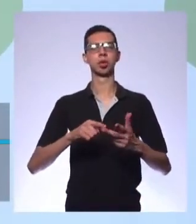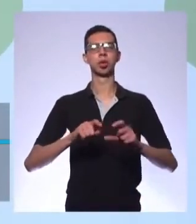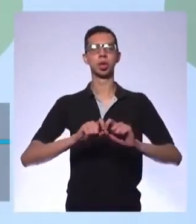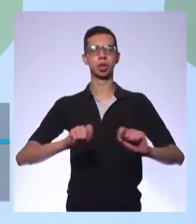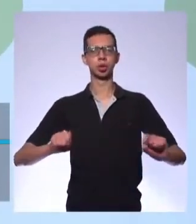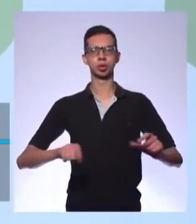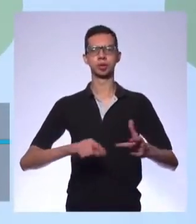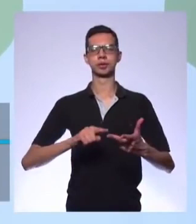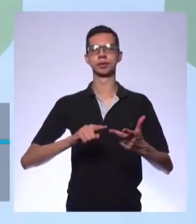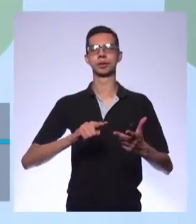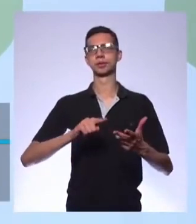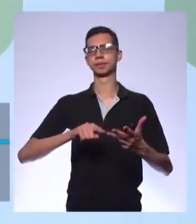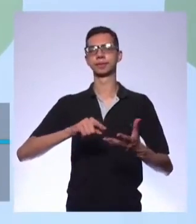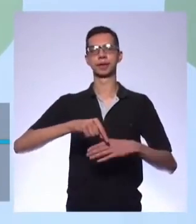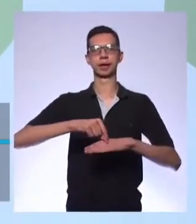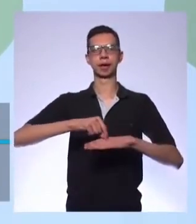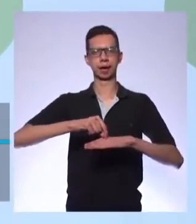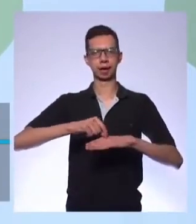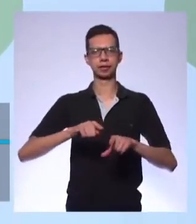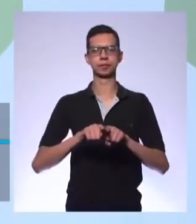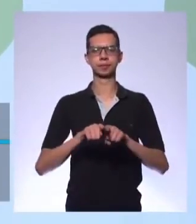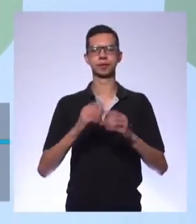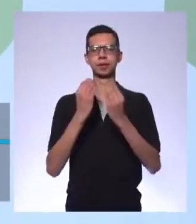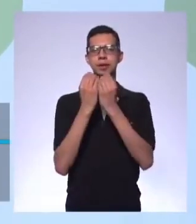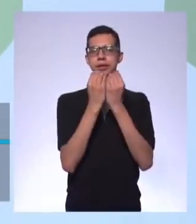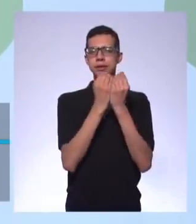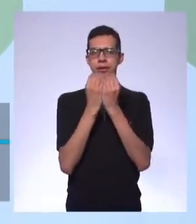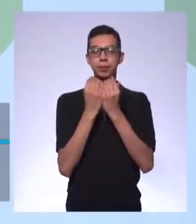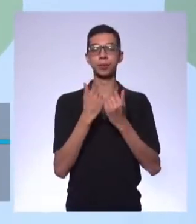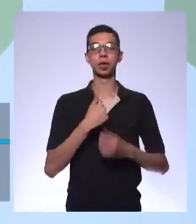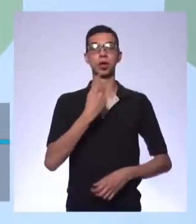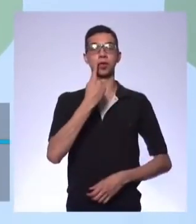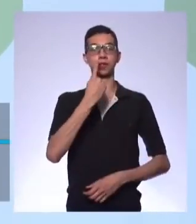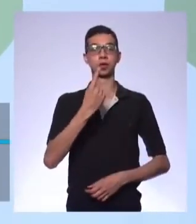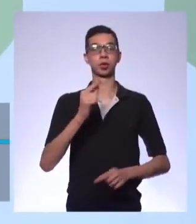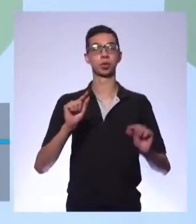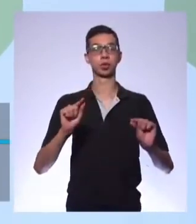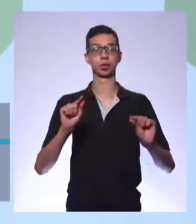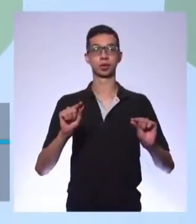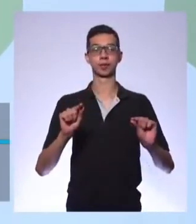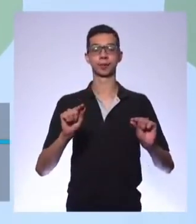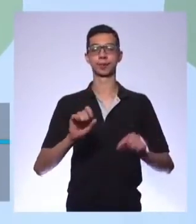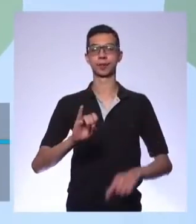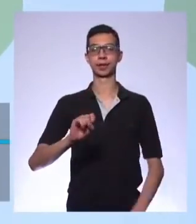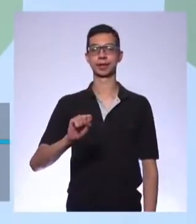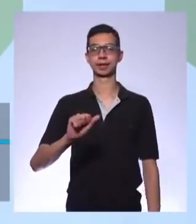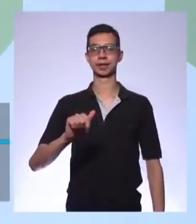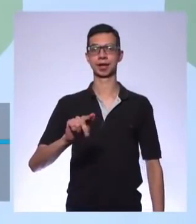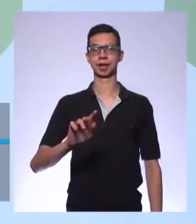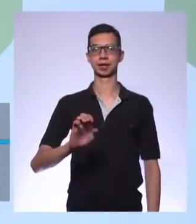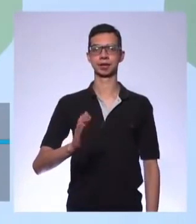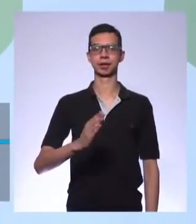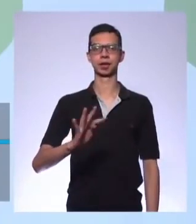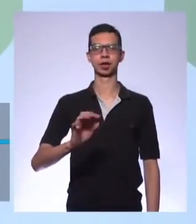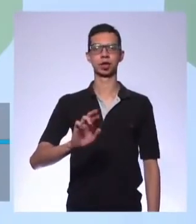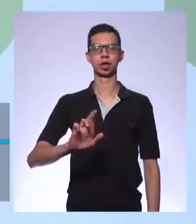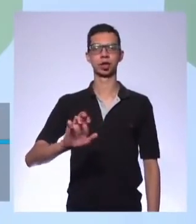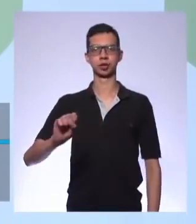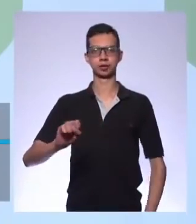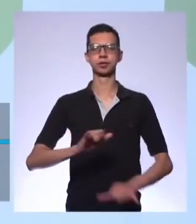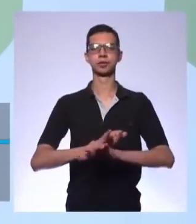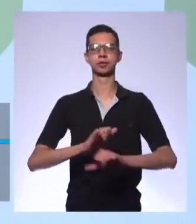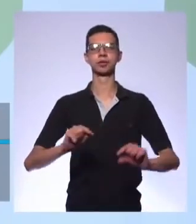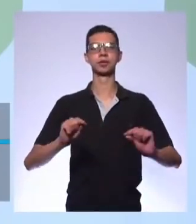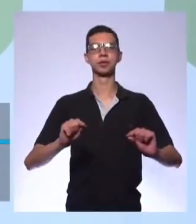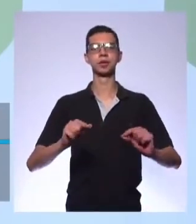enfim, milho. Agora eu consegui pescar aqui, ó, uma boa do Isaac Torres. Valeu, Isaac, ó.